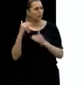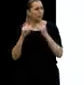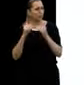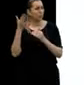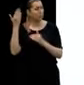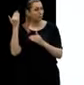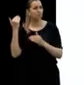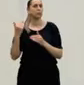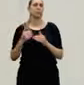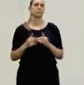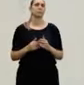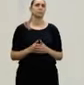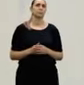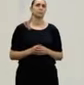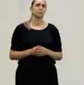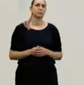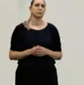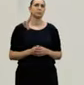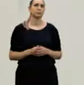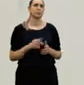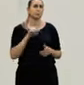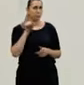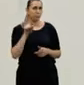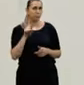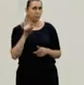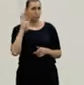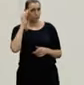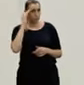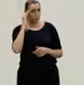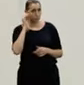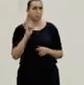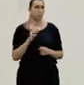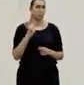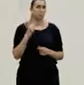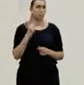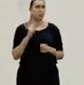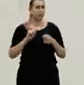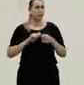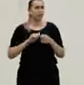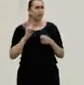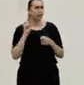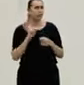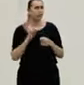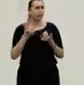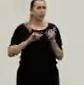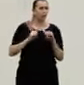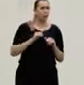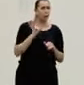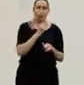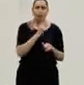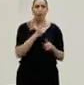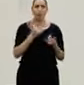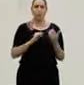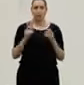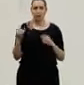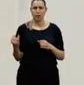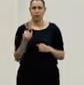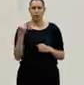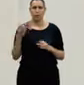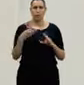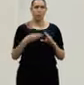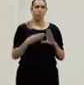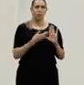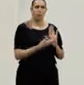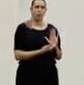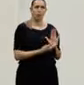desenvolvidos. Bom, pessoal, então para vocês entenderem um pouquinho do que a gente faz lá e da importância dessas células, eu trouxe